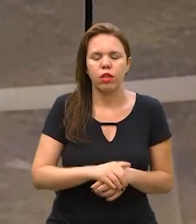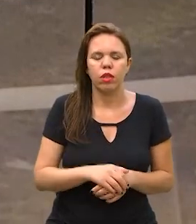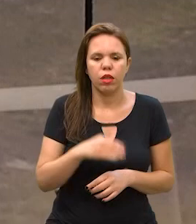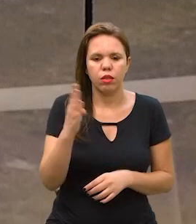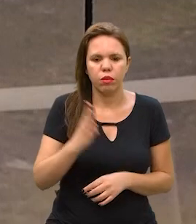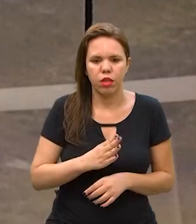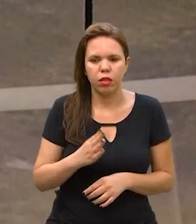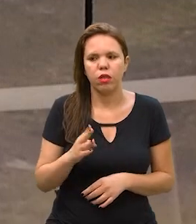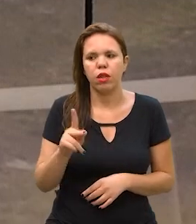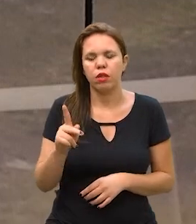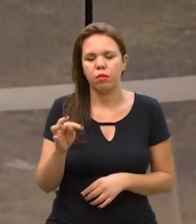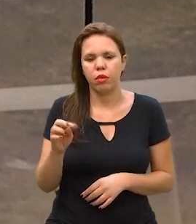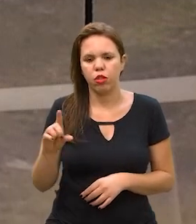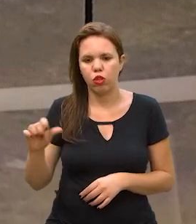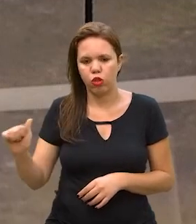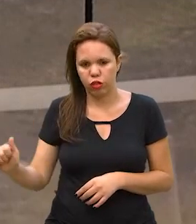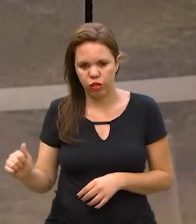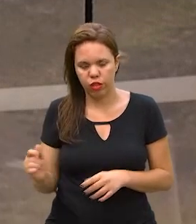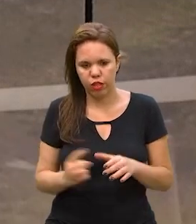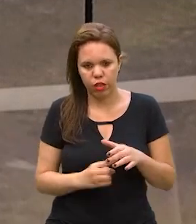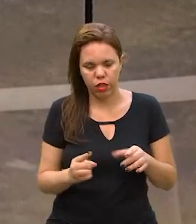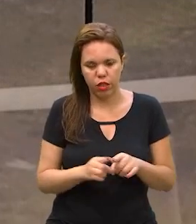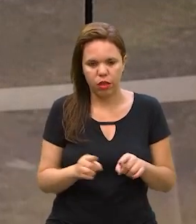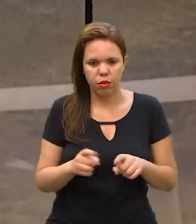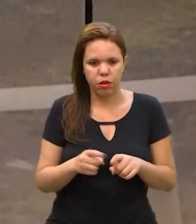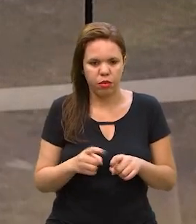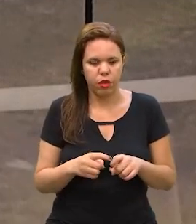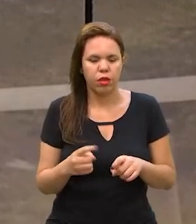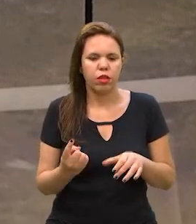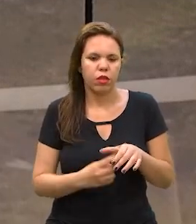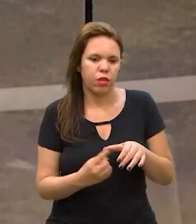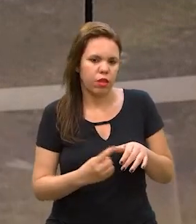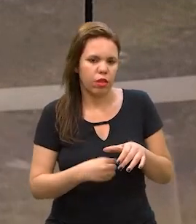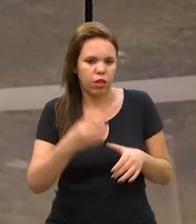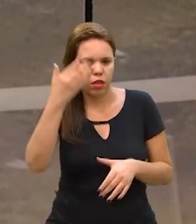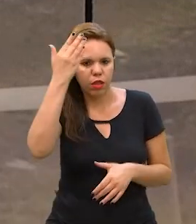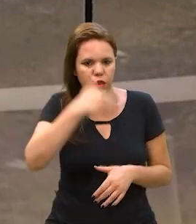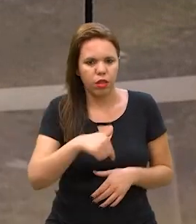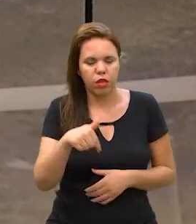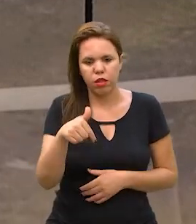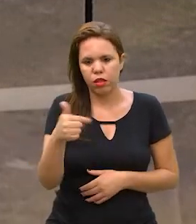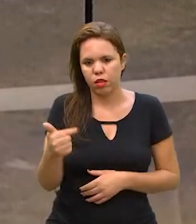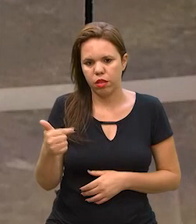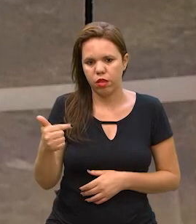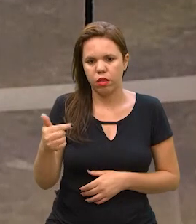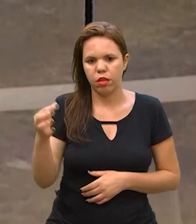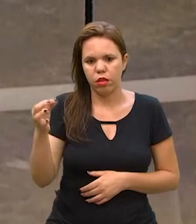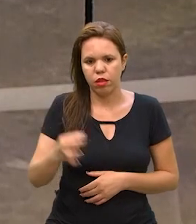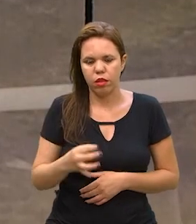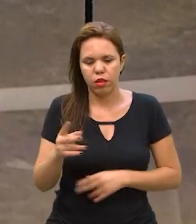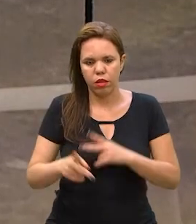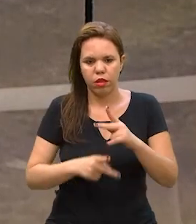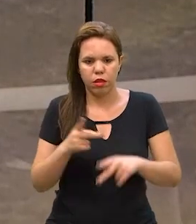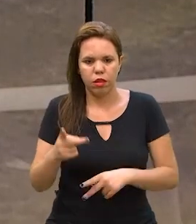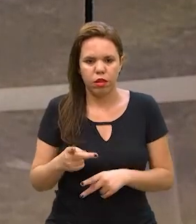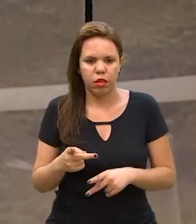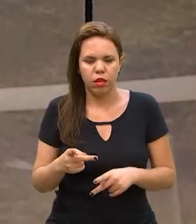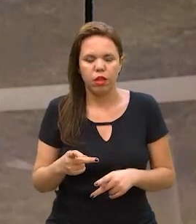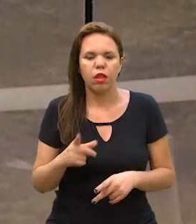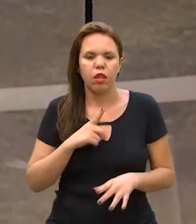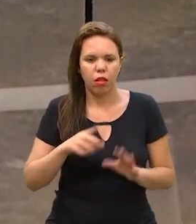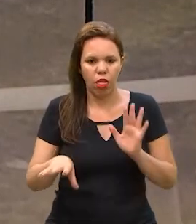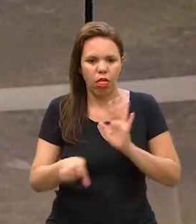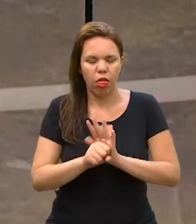Patologia Clínica e Medicina Laboratorial, que revelou que 72% dos pacientes com